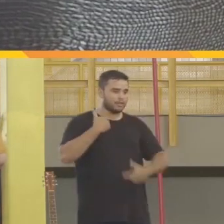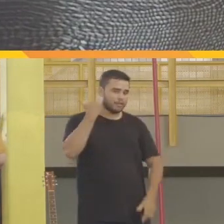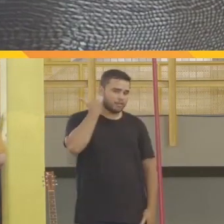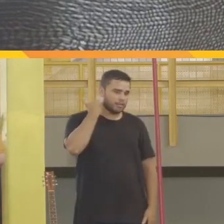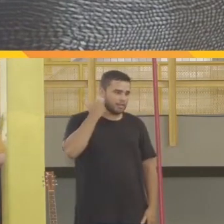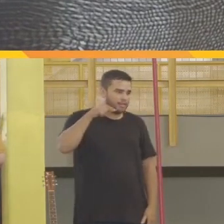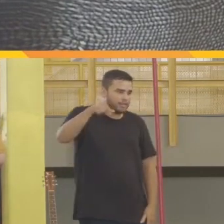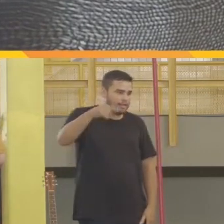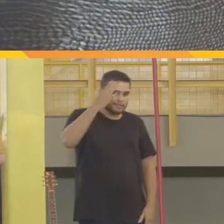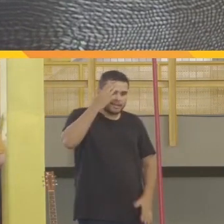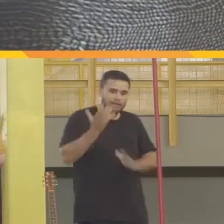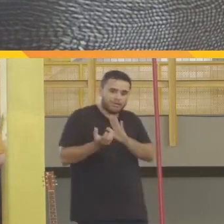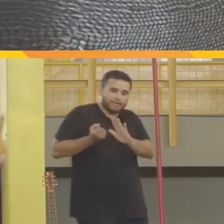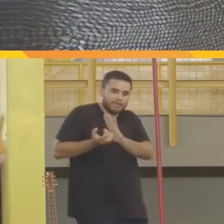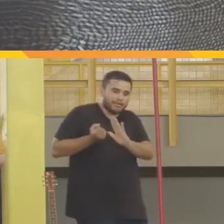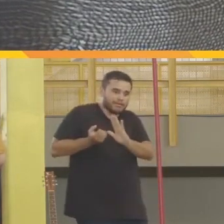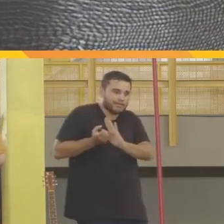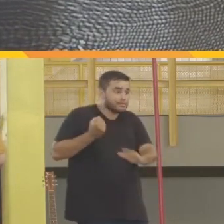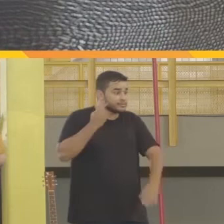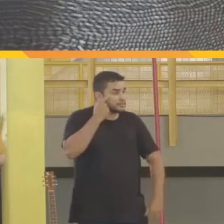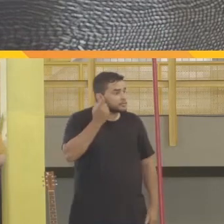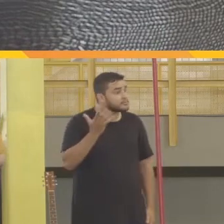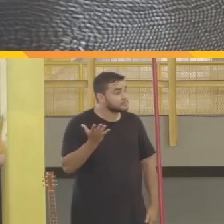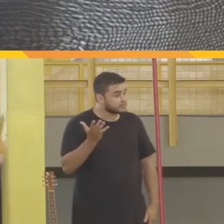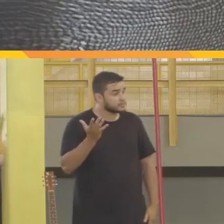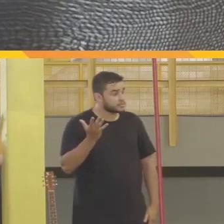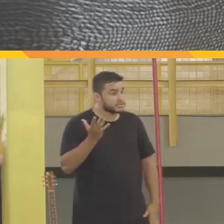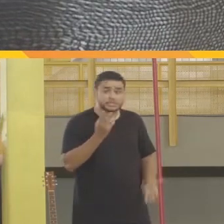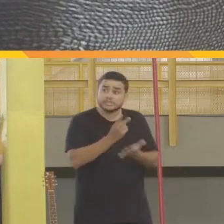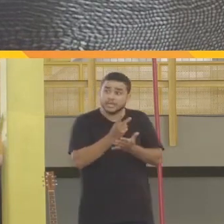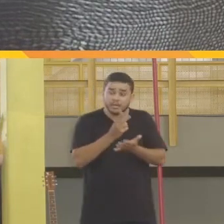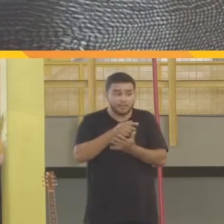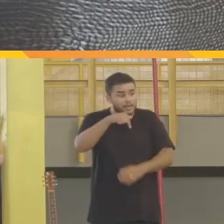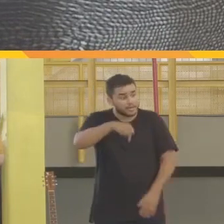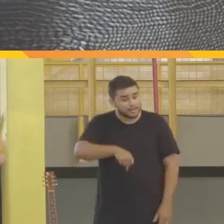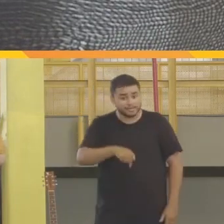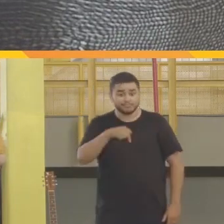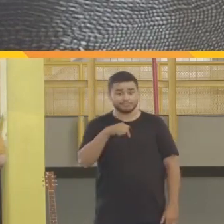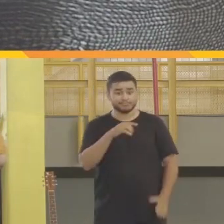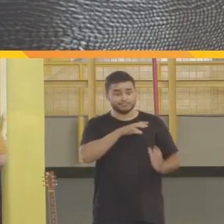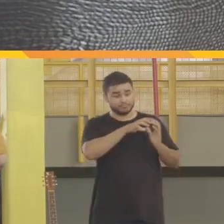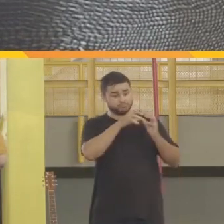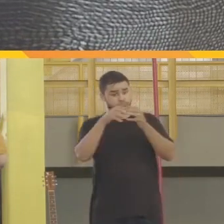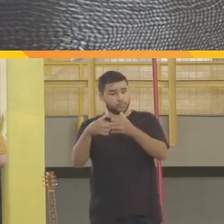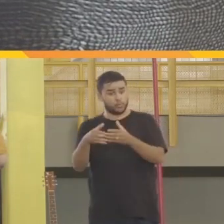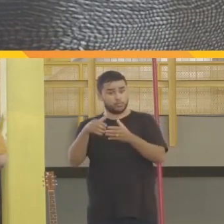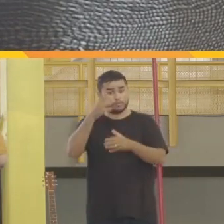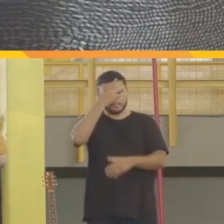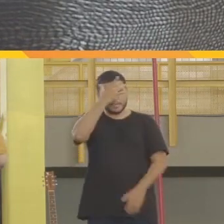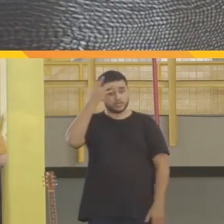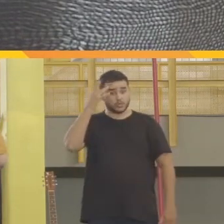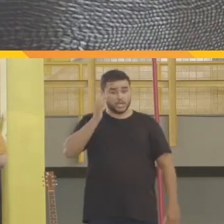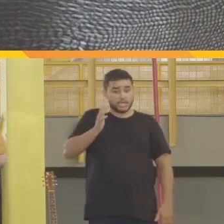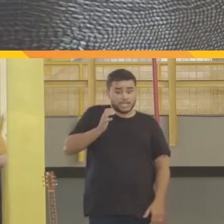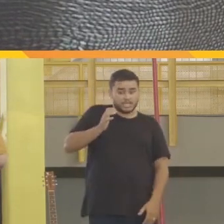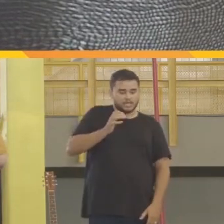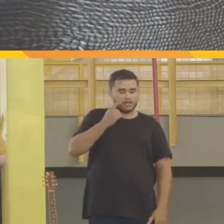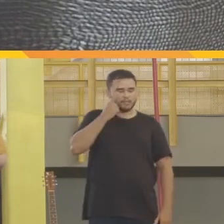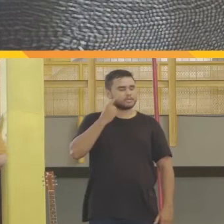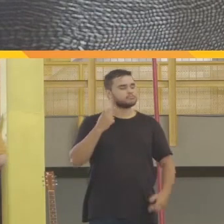maneira, sendo transferido para o Brasil com a elite brasileira que para cá veio. E isso, de alguma